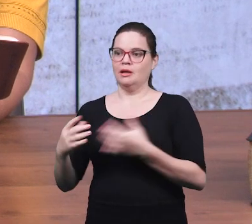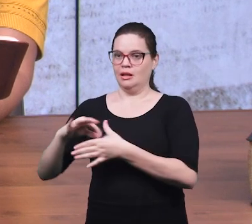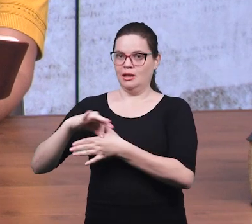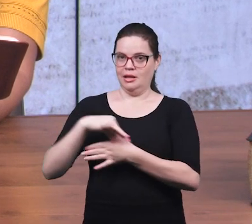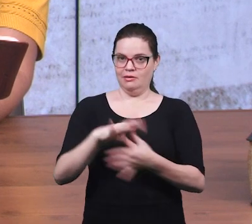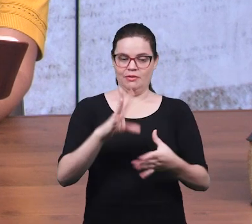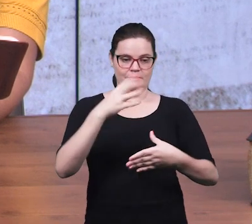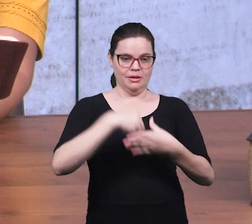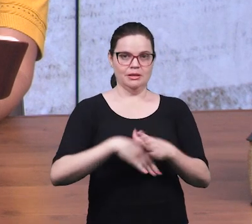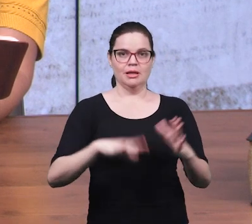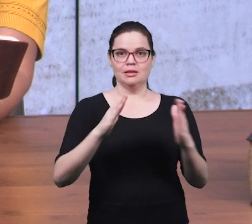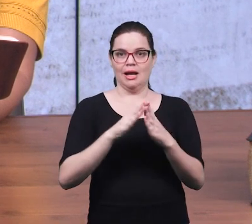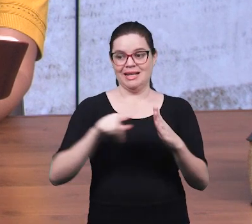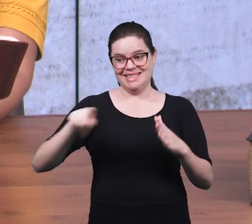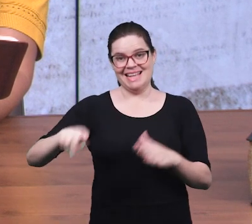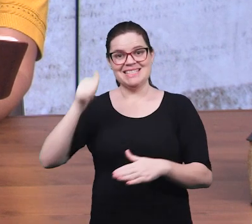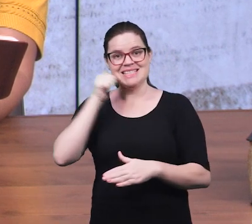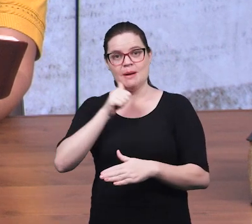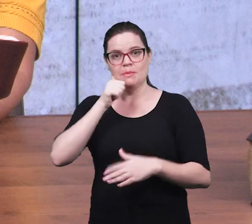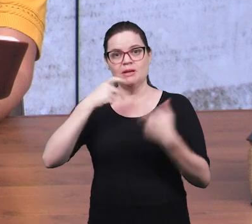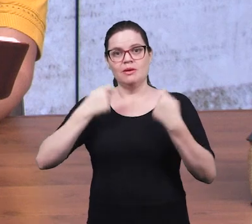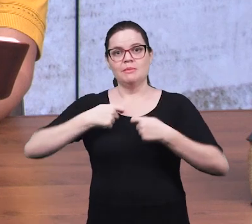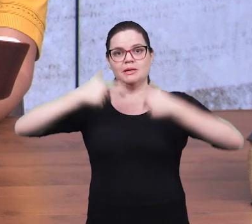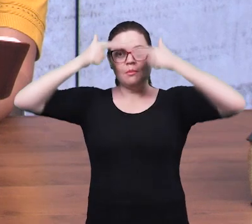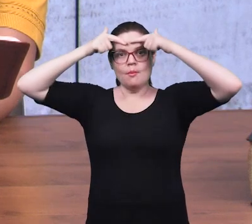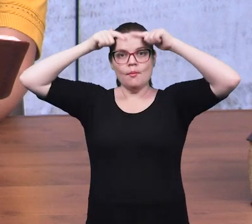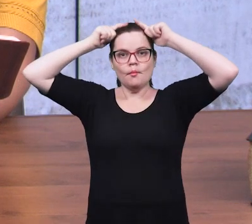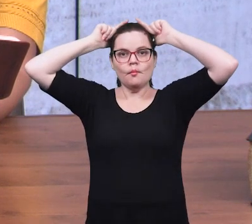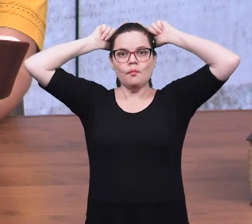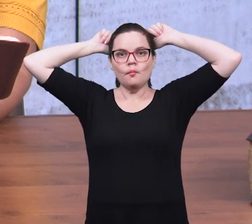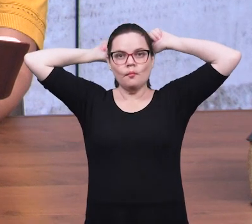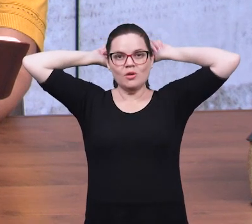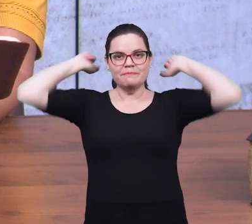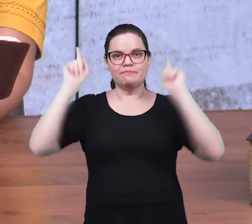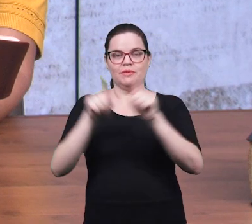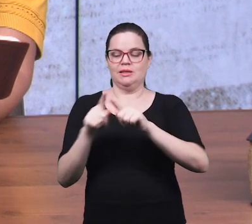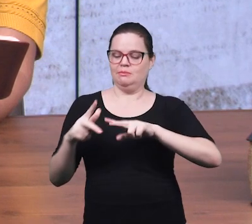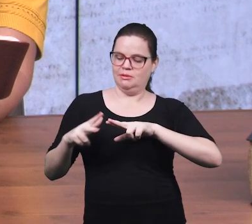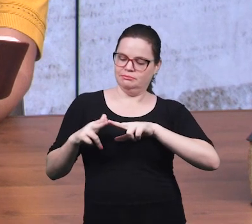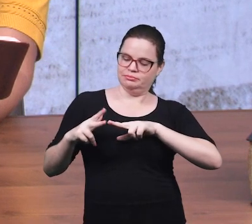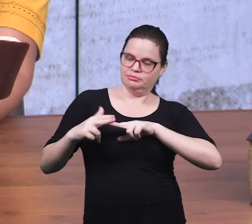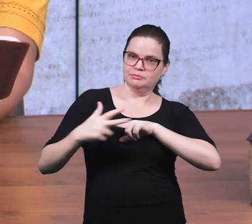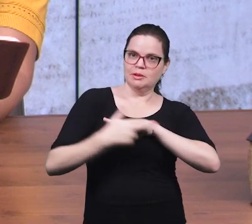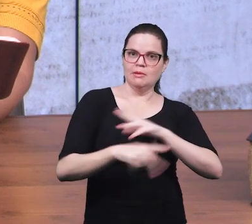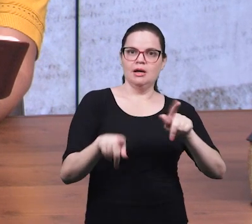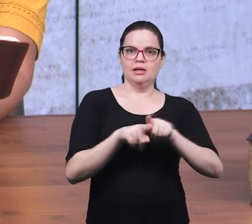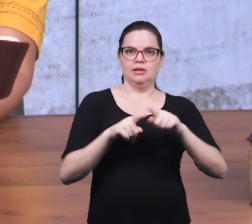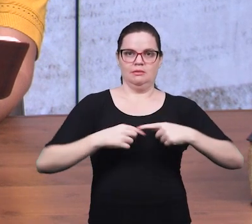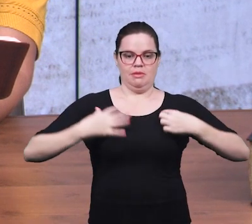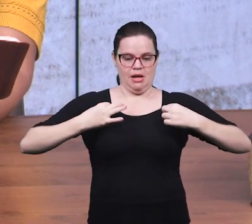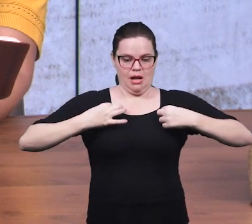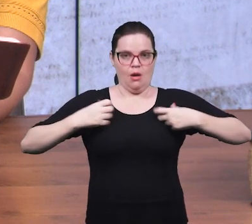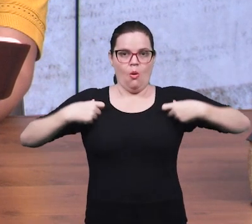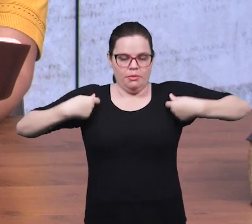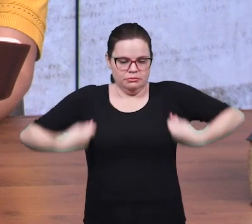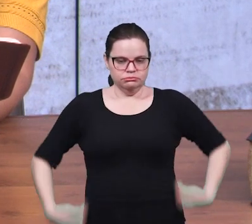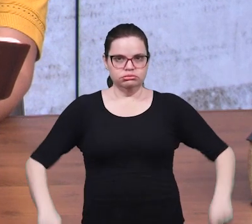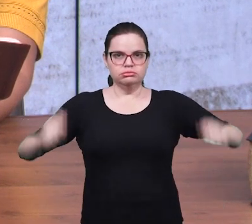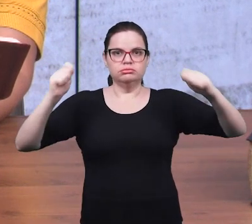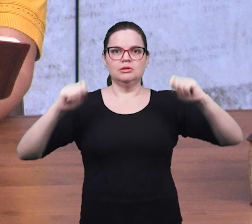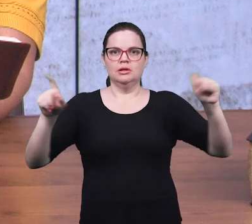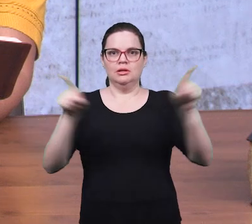casa, e ela rapará a cabeça e cortará as suas unhas, e despirá o vestido do seu cativeiro, e